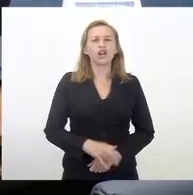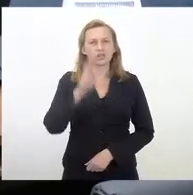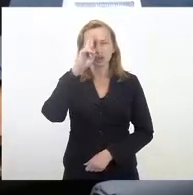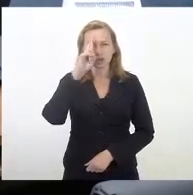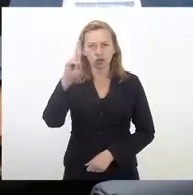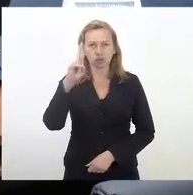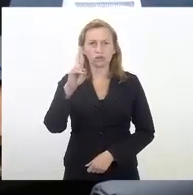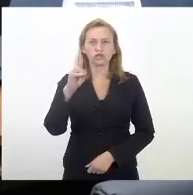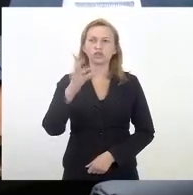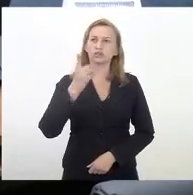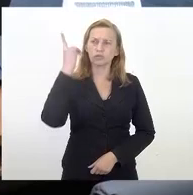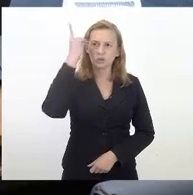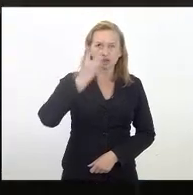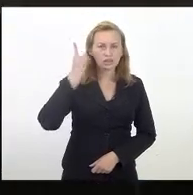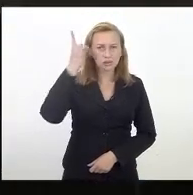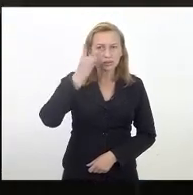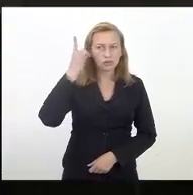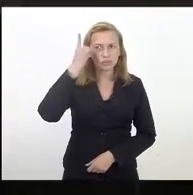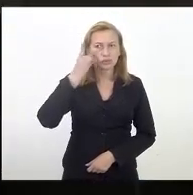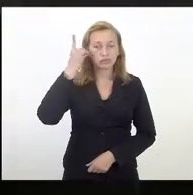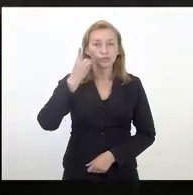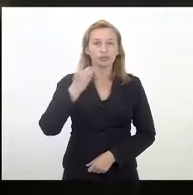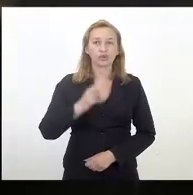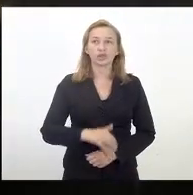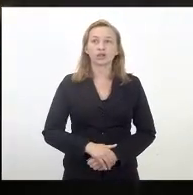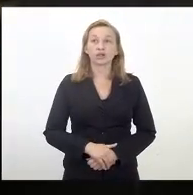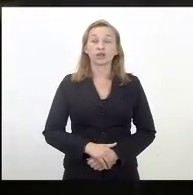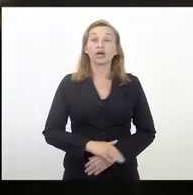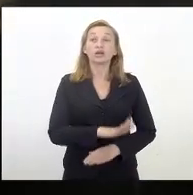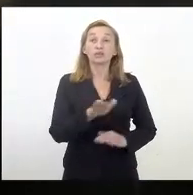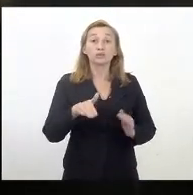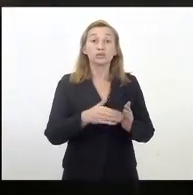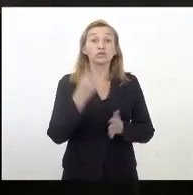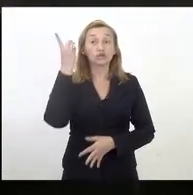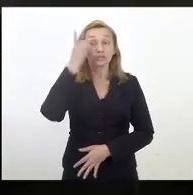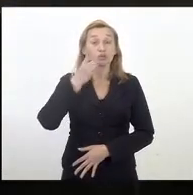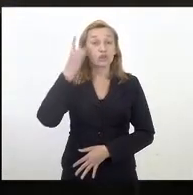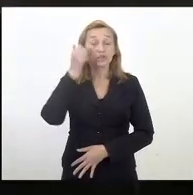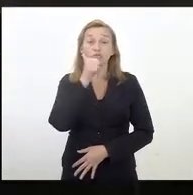senhores deputados senhoras deputadas